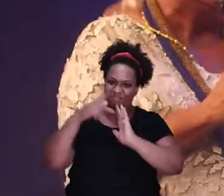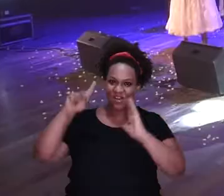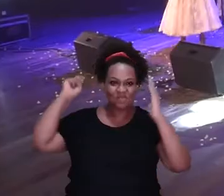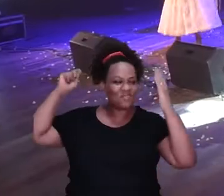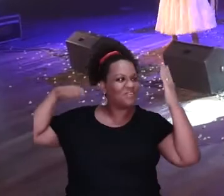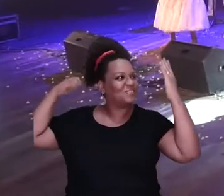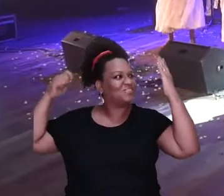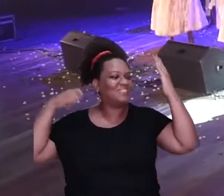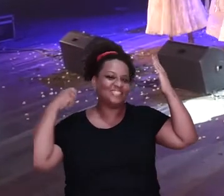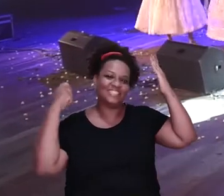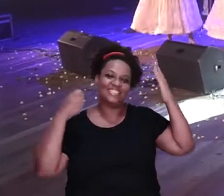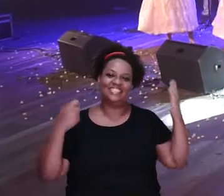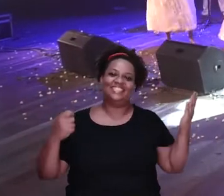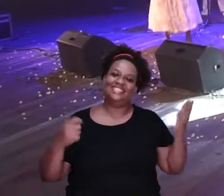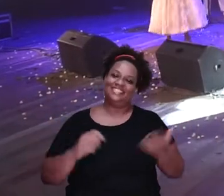mulher